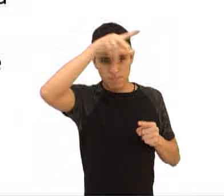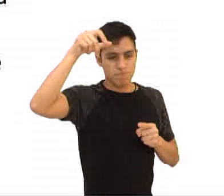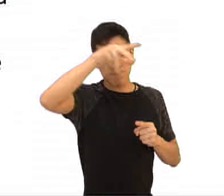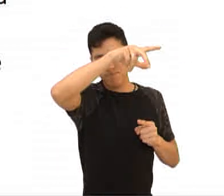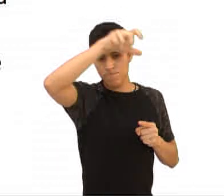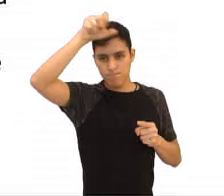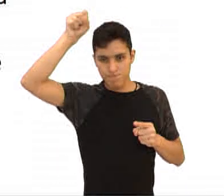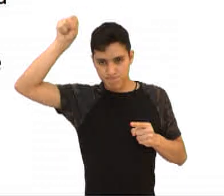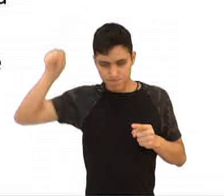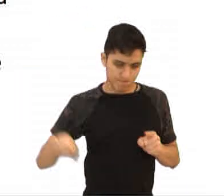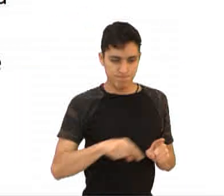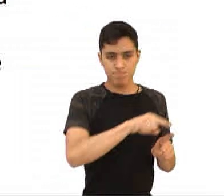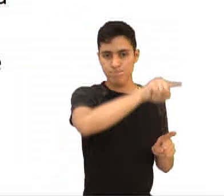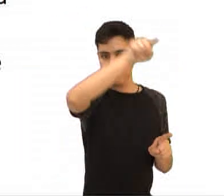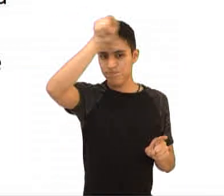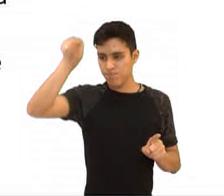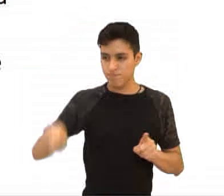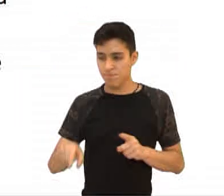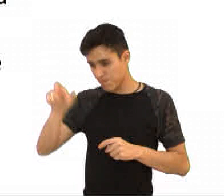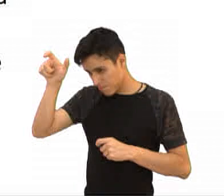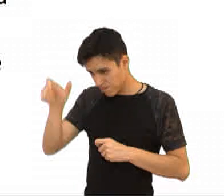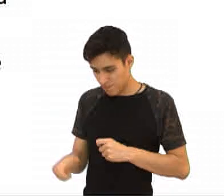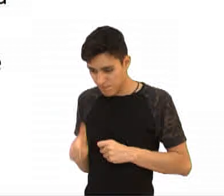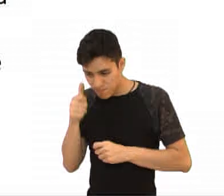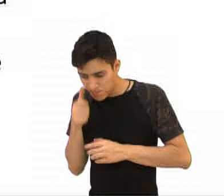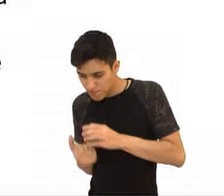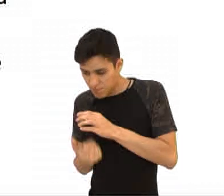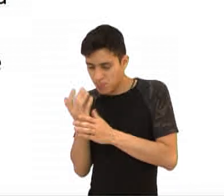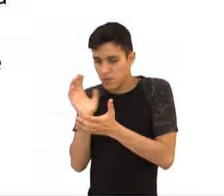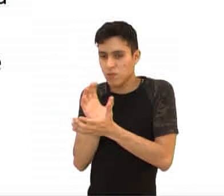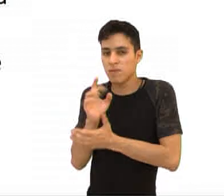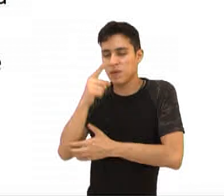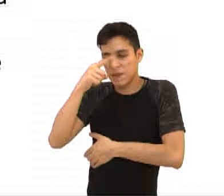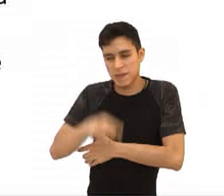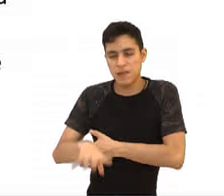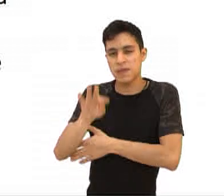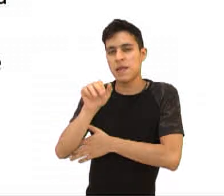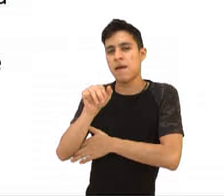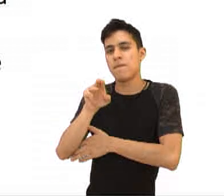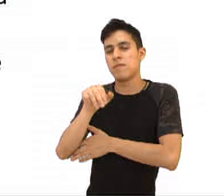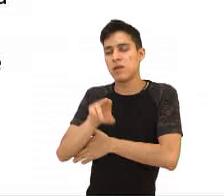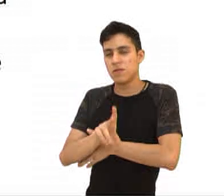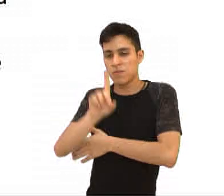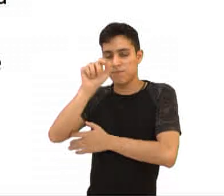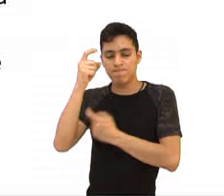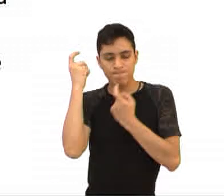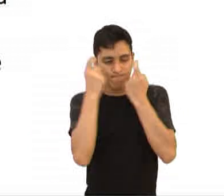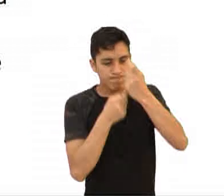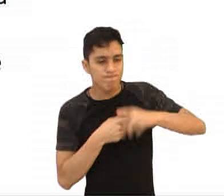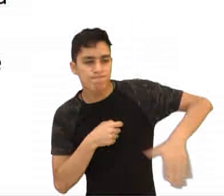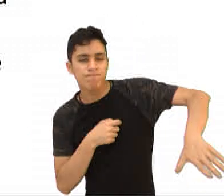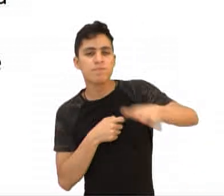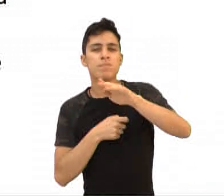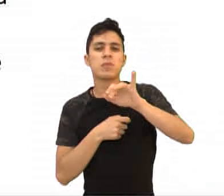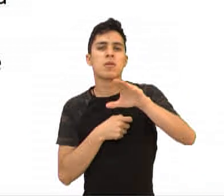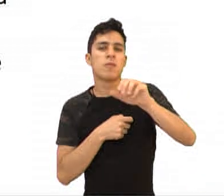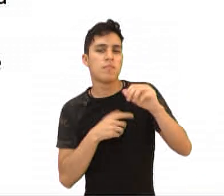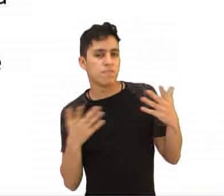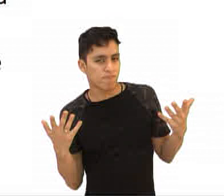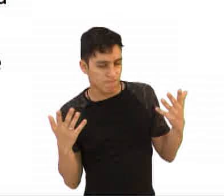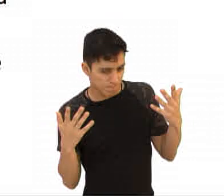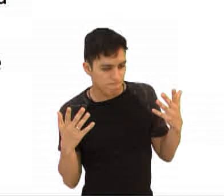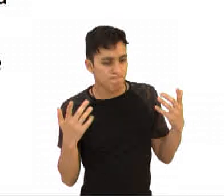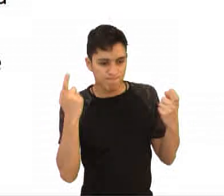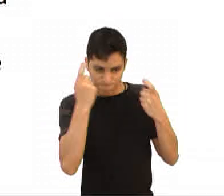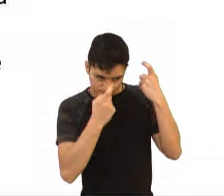a veterinária fundadora e presidente do Instituto Tamanduá demonstrava uma preocupação permanente com o bioma. Cenário triste, de uma